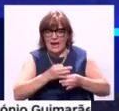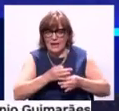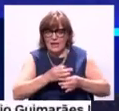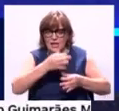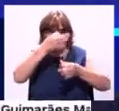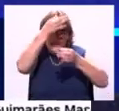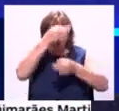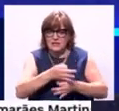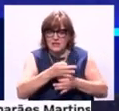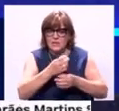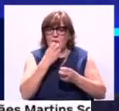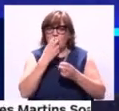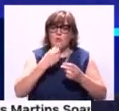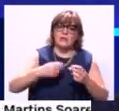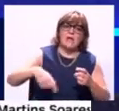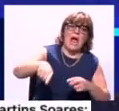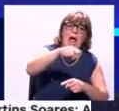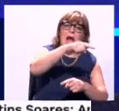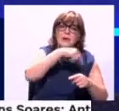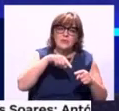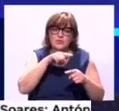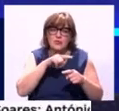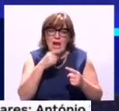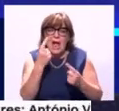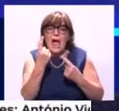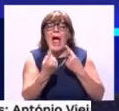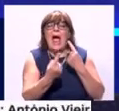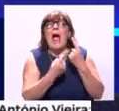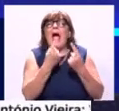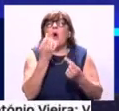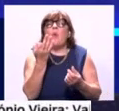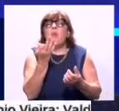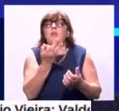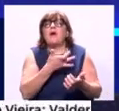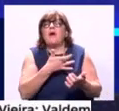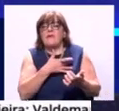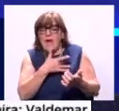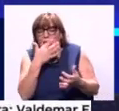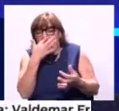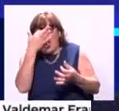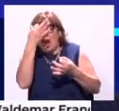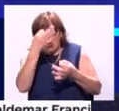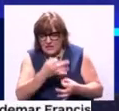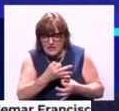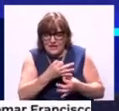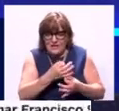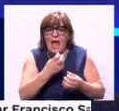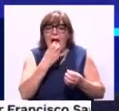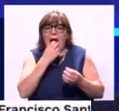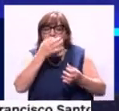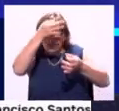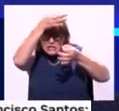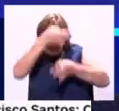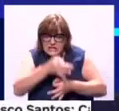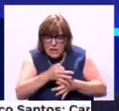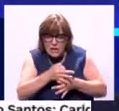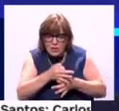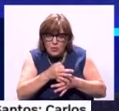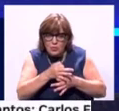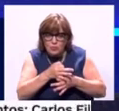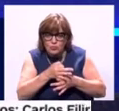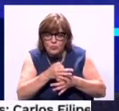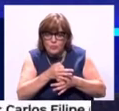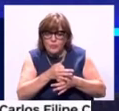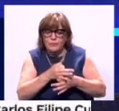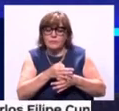na seriedade dos árbitros? Algum portista acredita na seriedade dos árbitros?